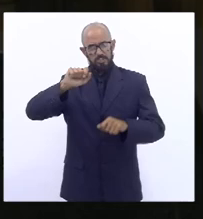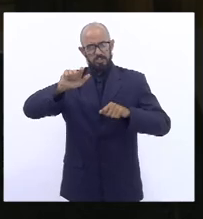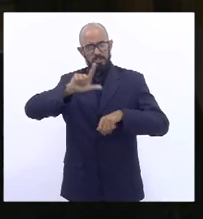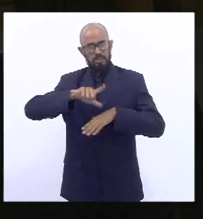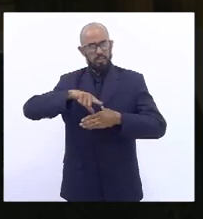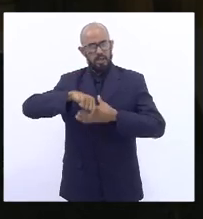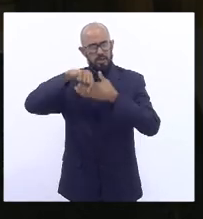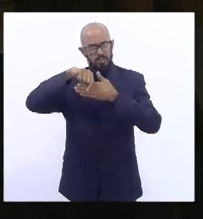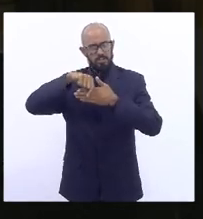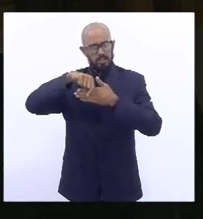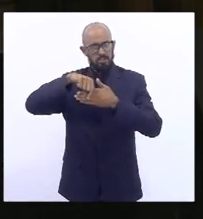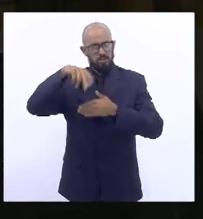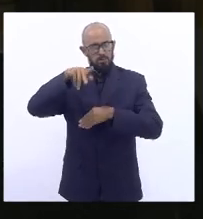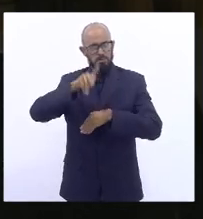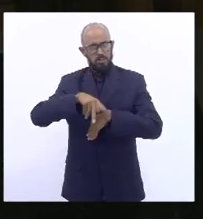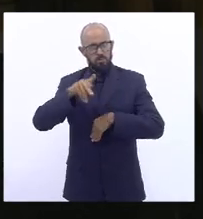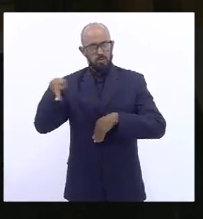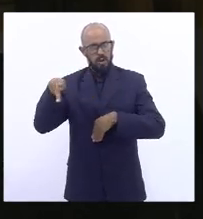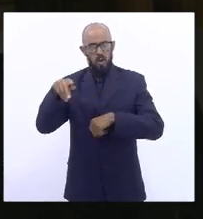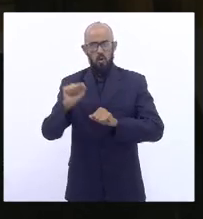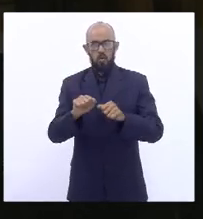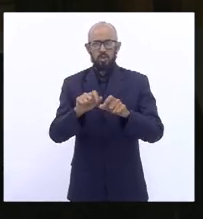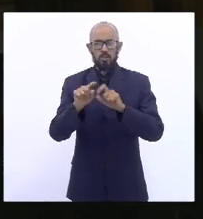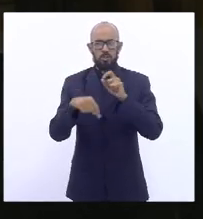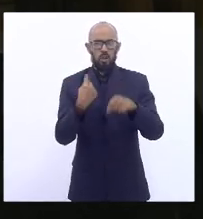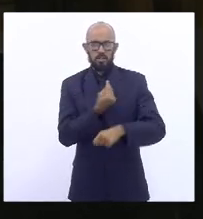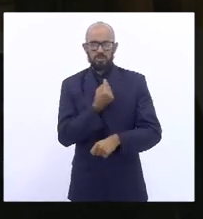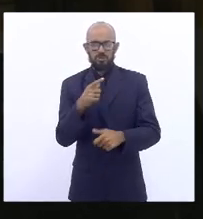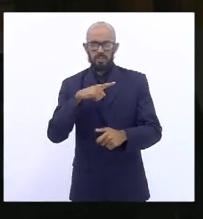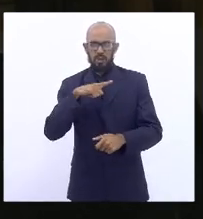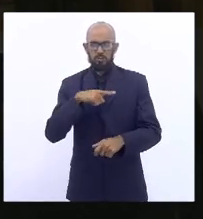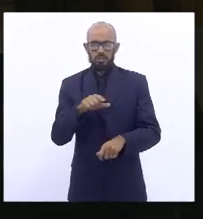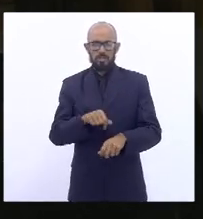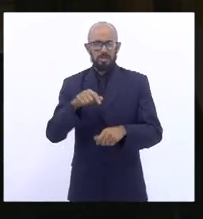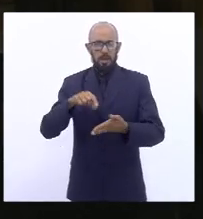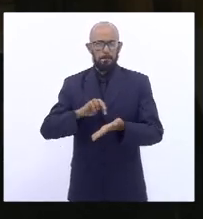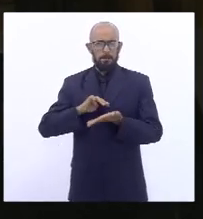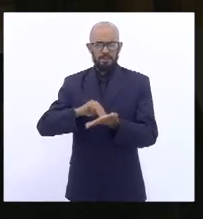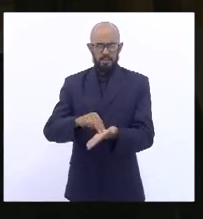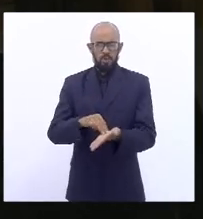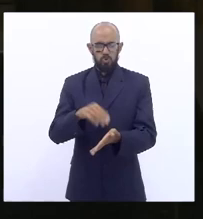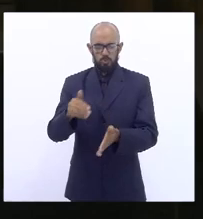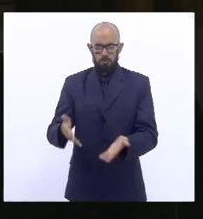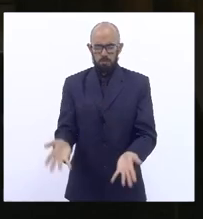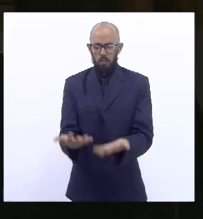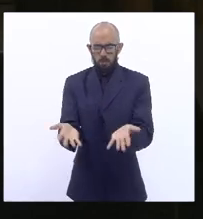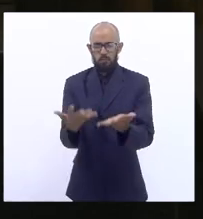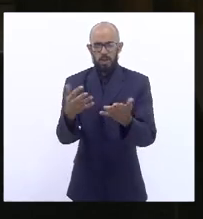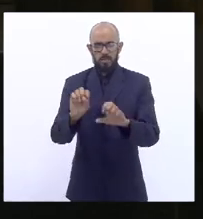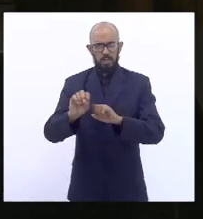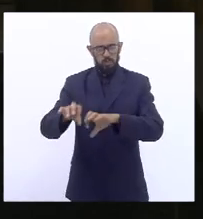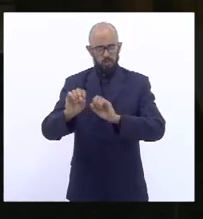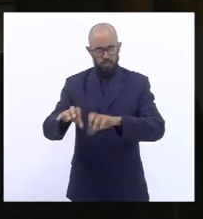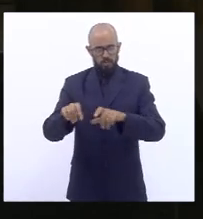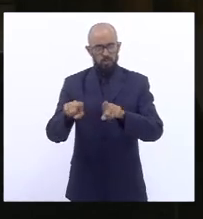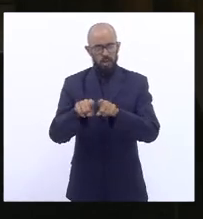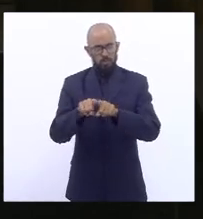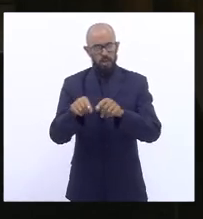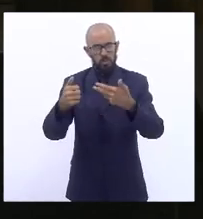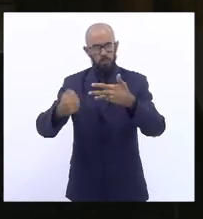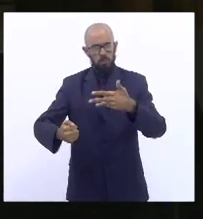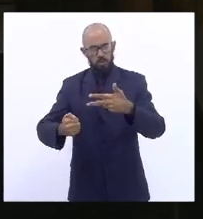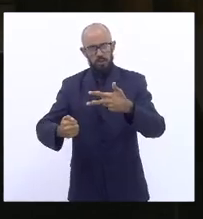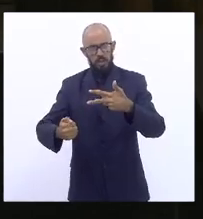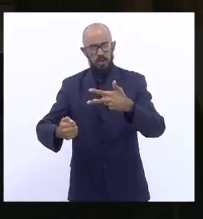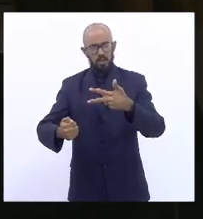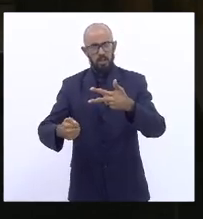de pastorais, temos a nossa missão para promover essa educação humanista, do poder público e